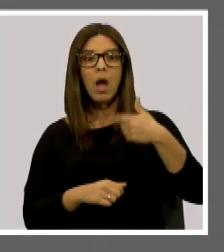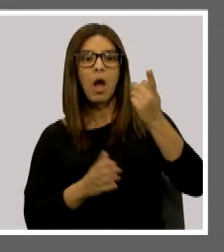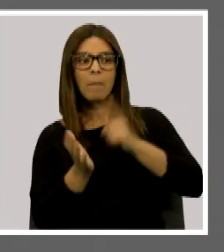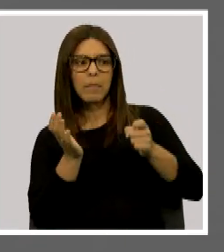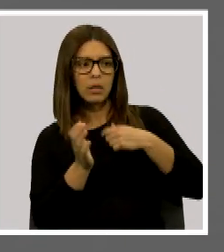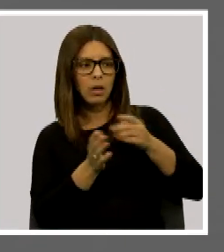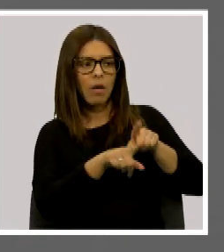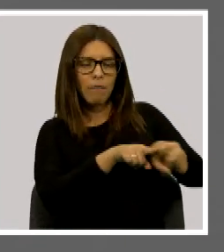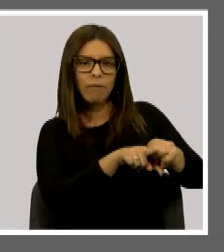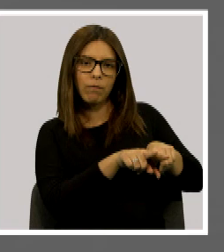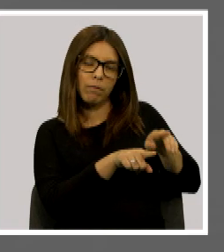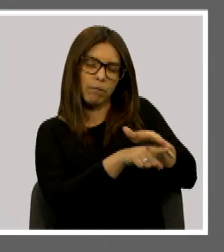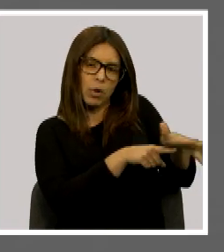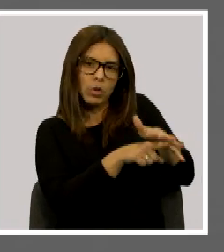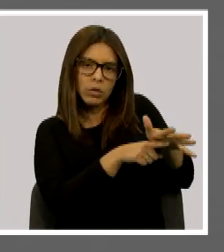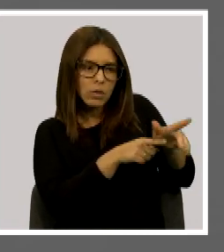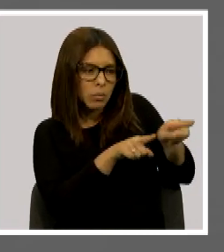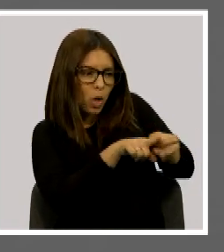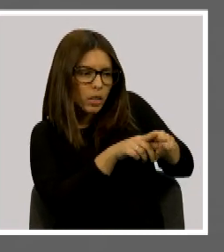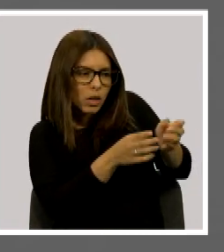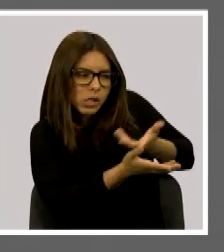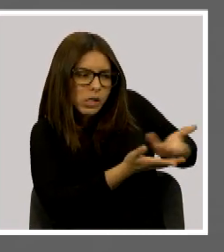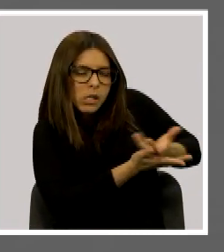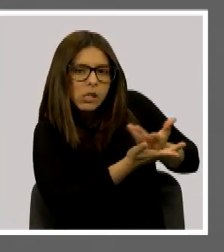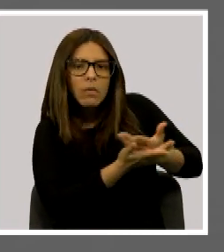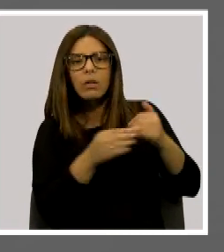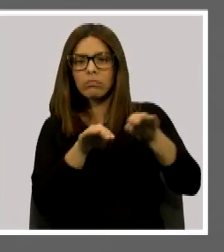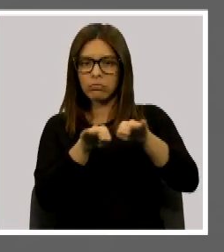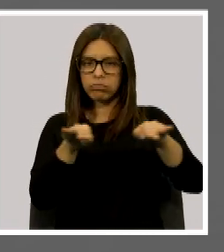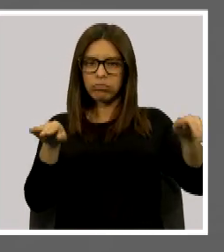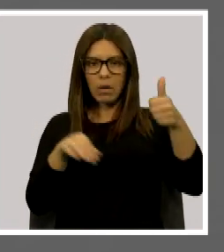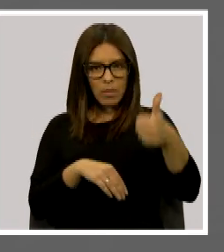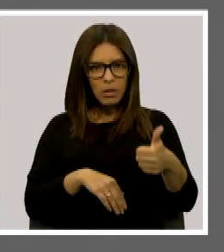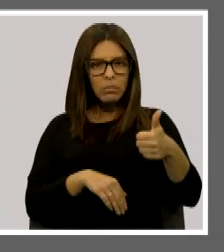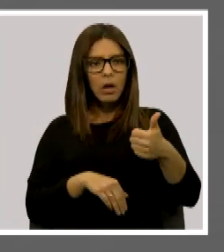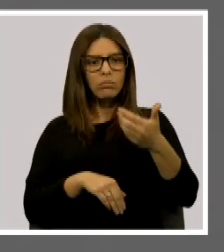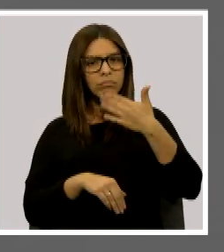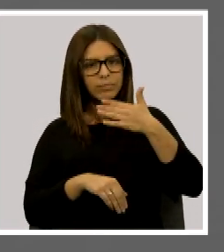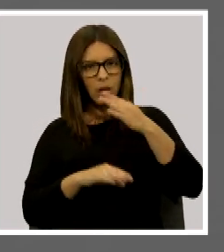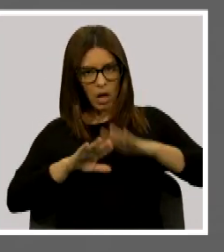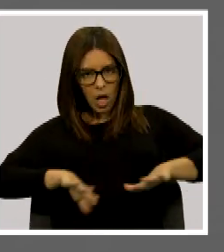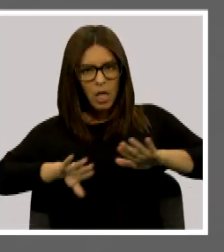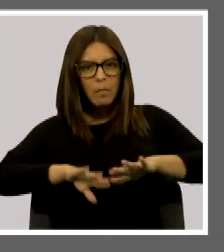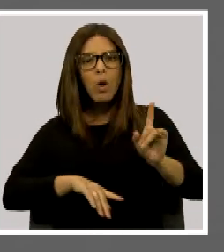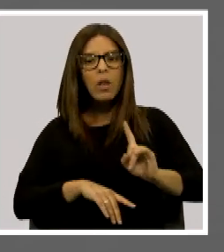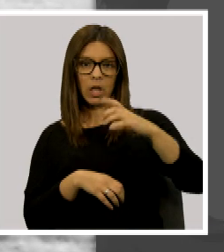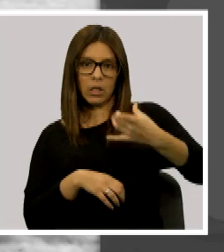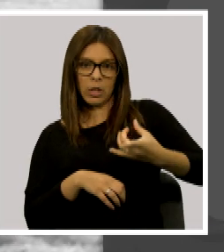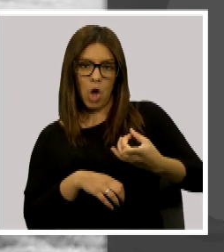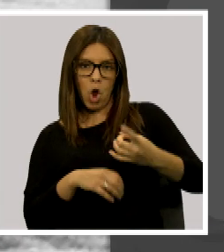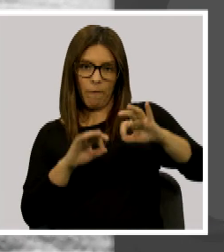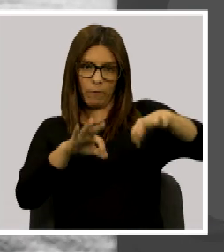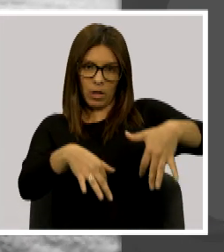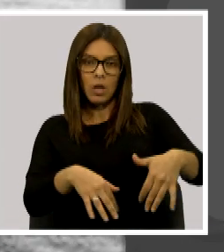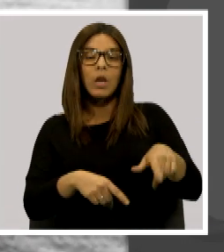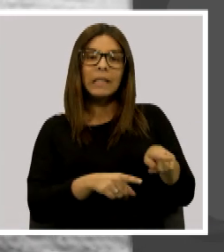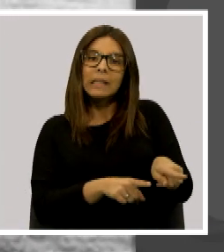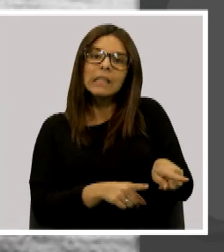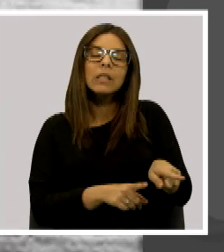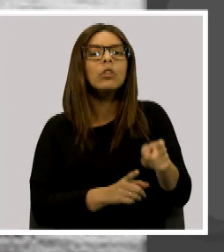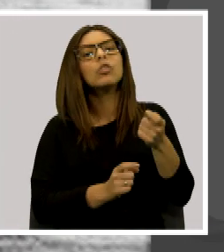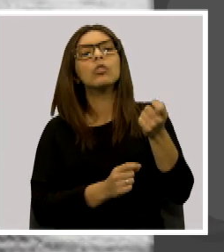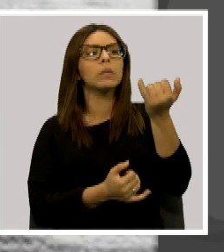foi ceder Cuba aos americanos. Cuba era independente, mas os Estados Unidos intervinham regularmente nos assuntos de Estado cubanos. O